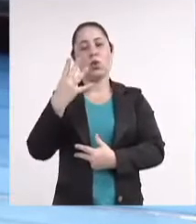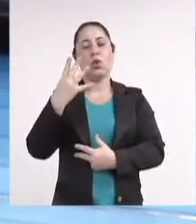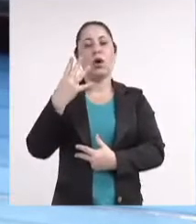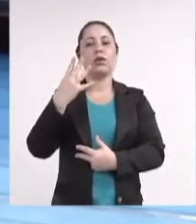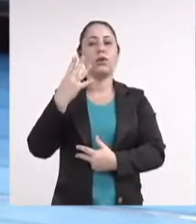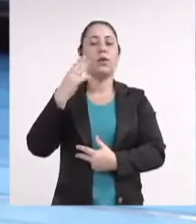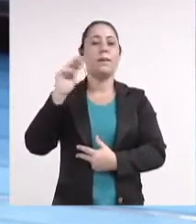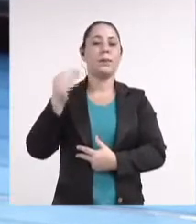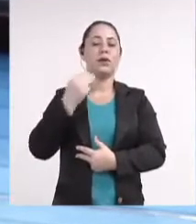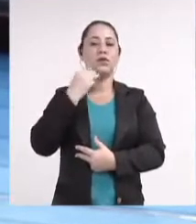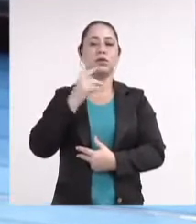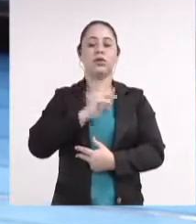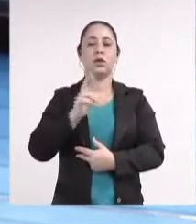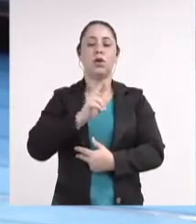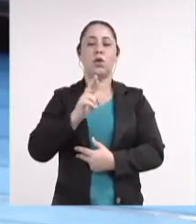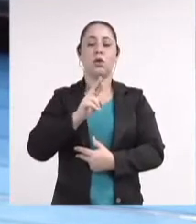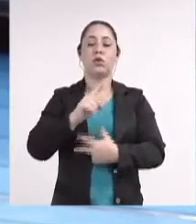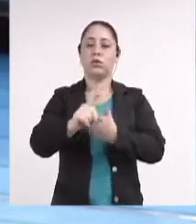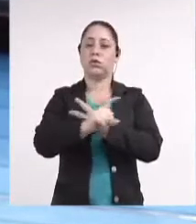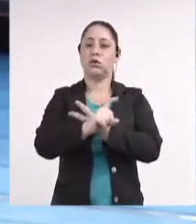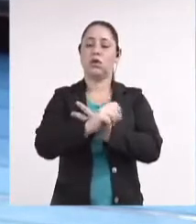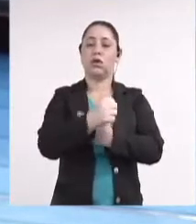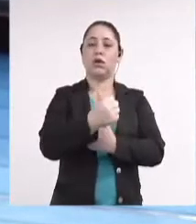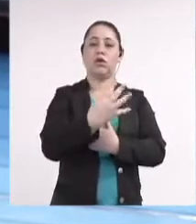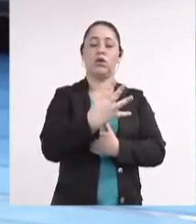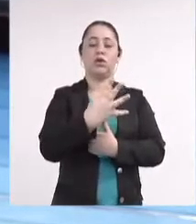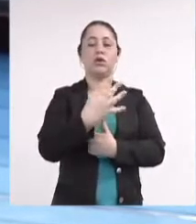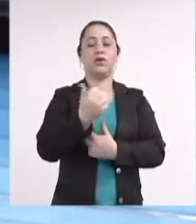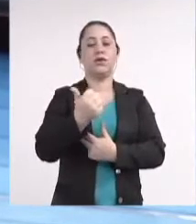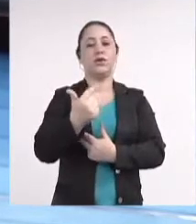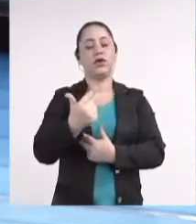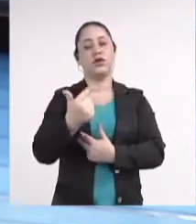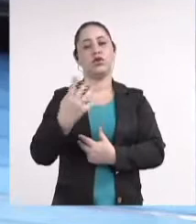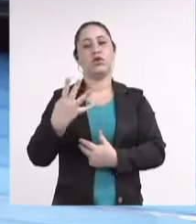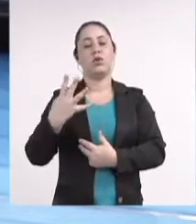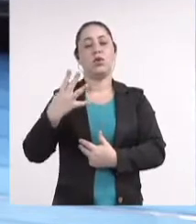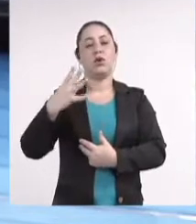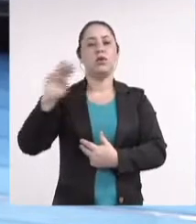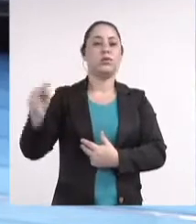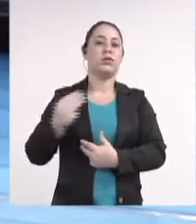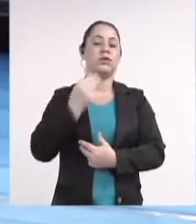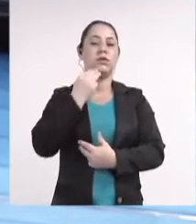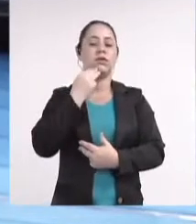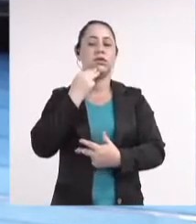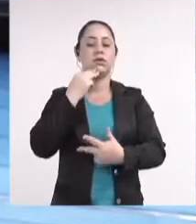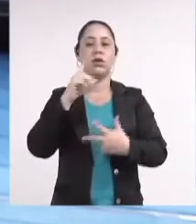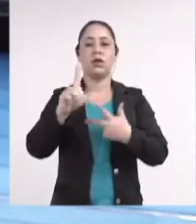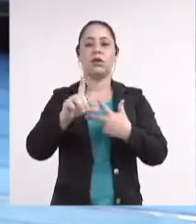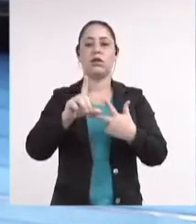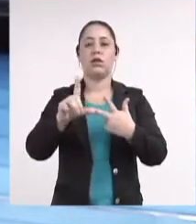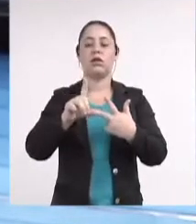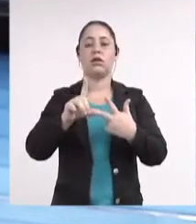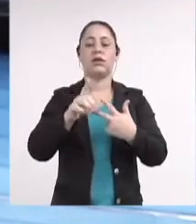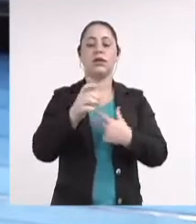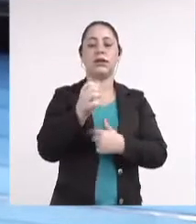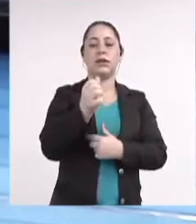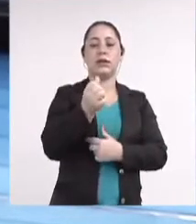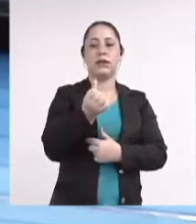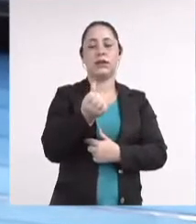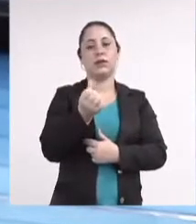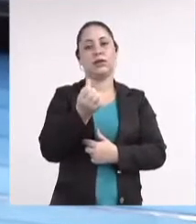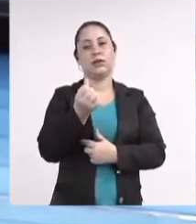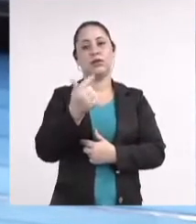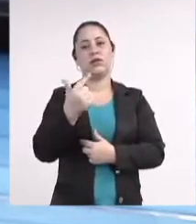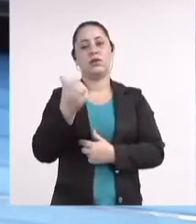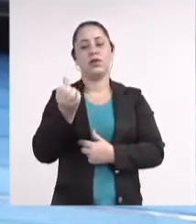isso. O Poder Executivo fica com 14 bilhões 524 milhões. O Poder Legislativo recebe